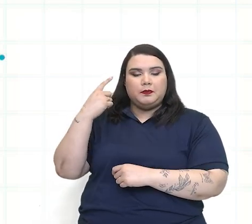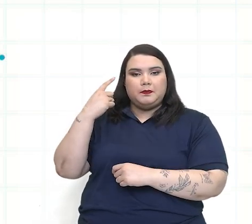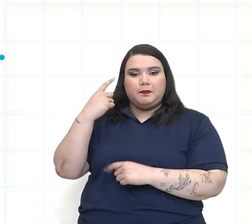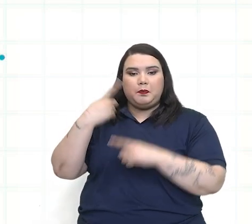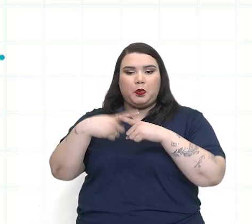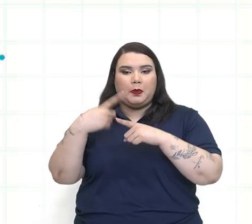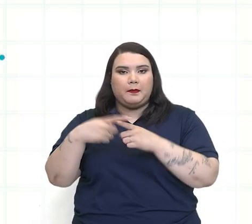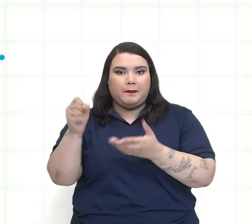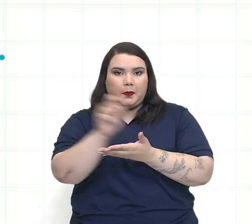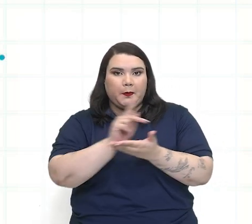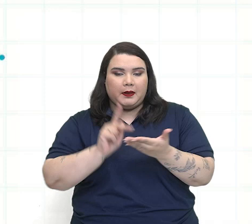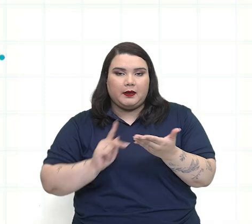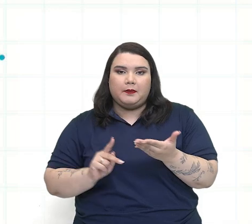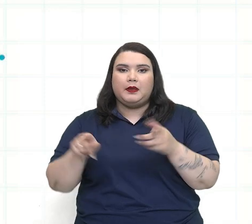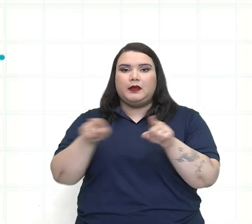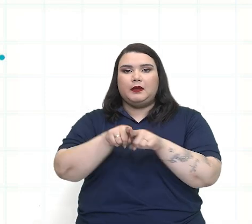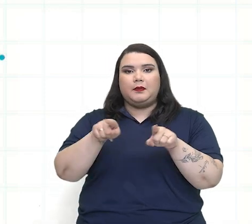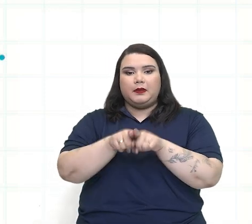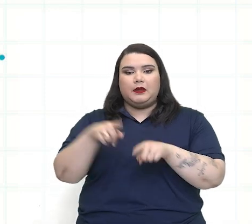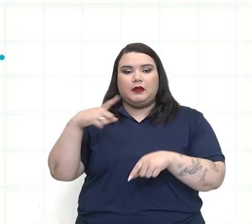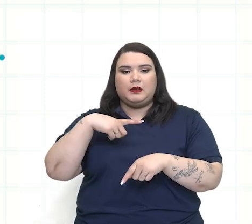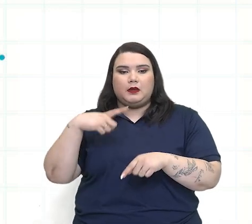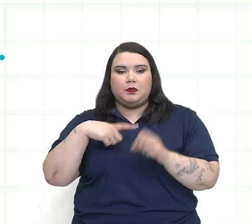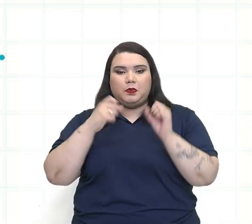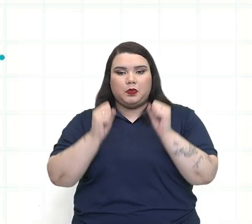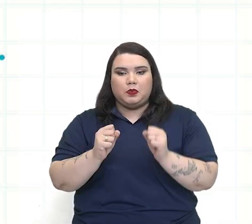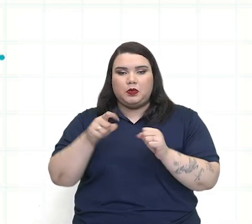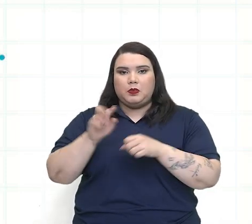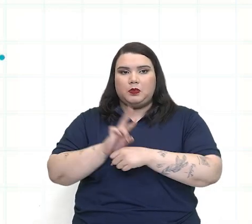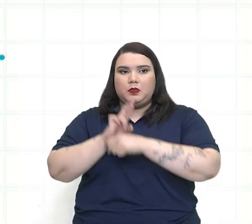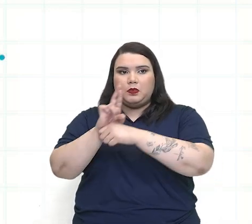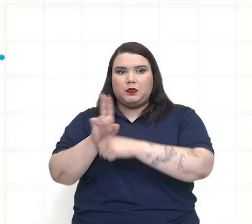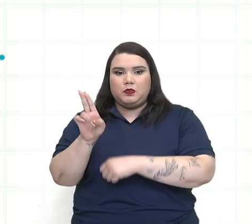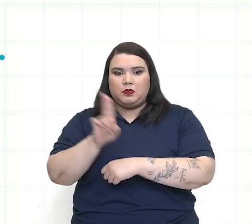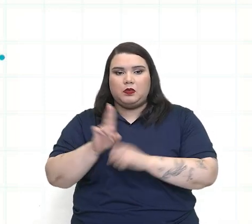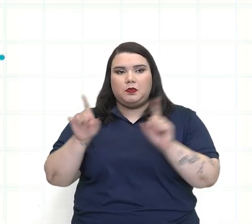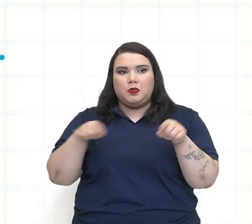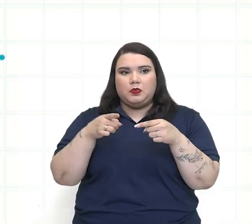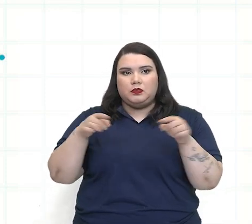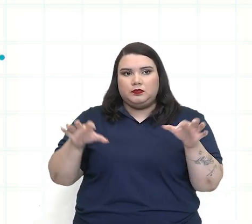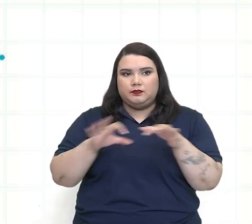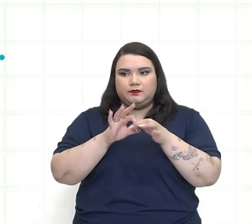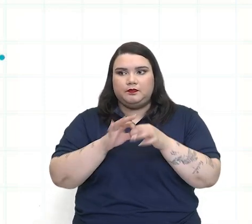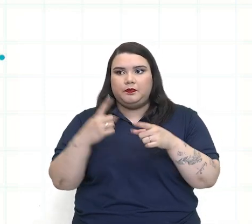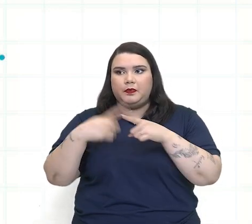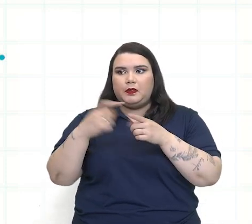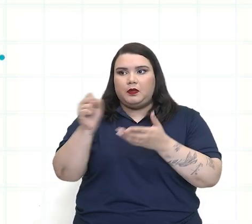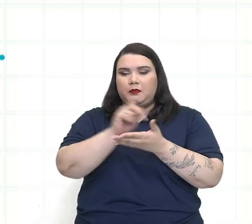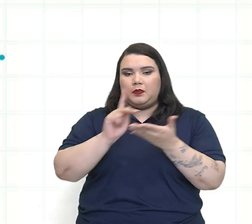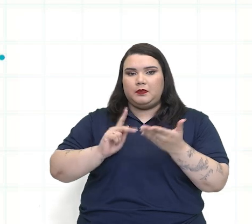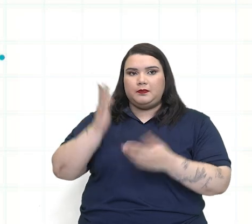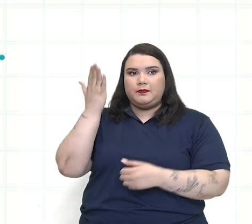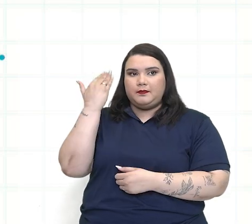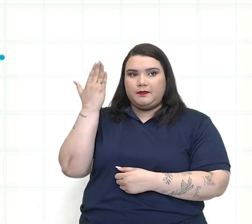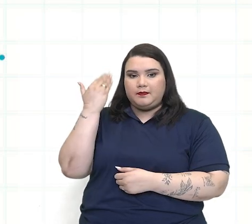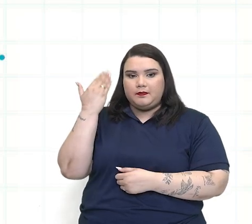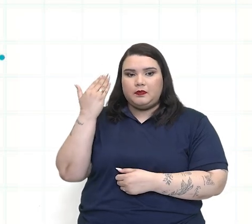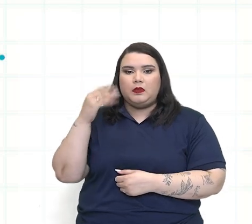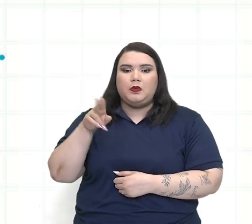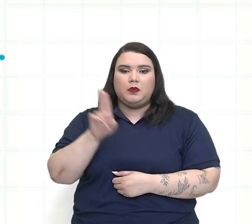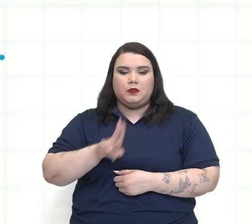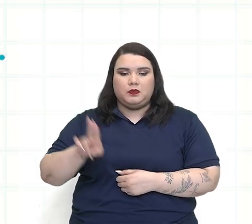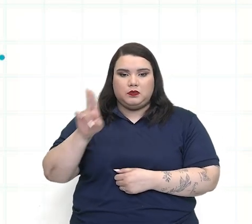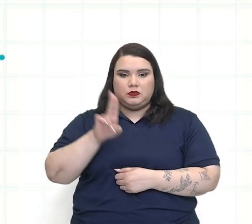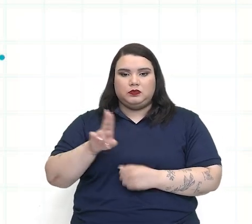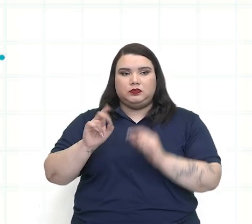eles também podem ter esse recurso, né? A musicalidade. Por quê? Porque os poemas na antiguidade, eles